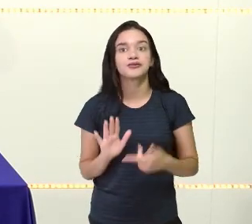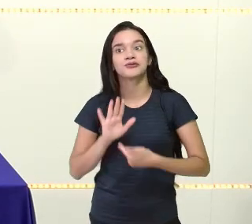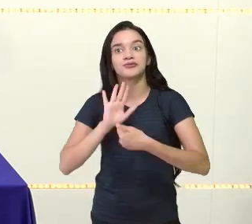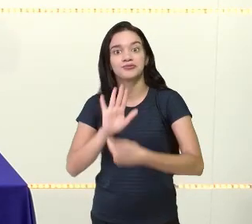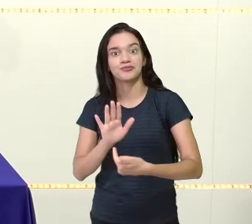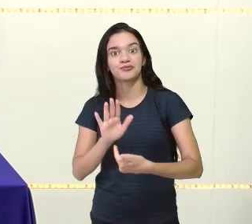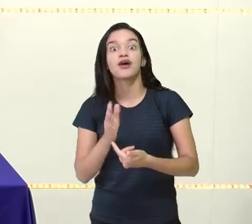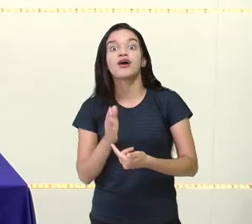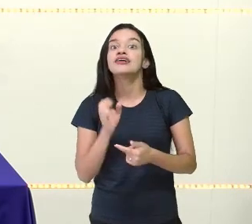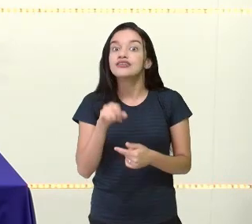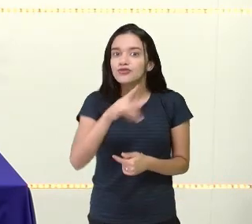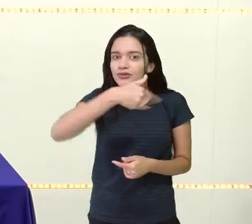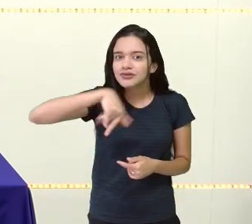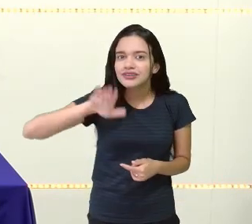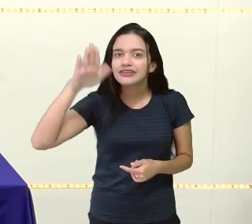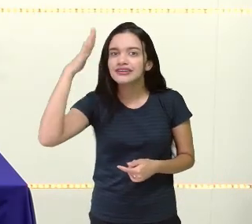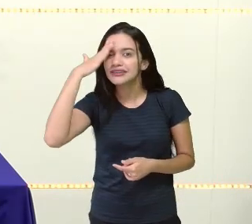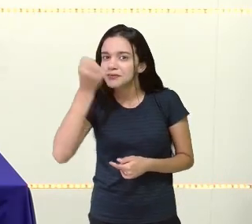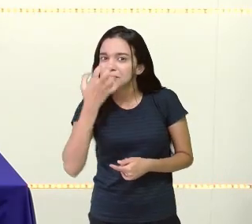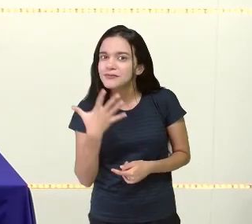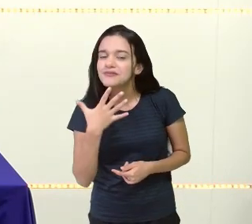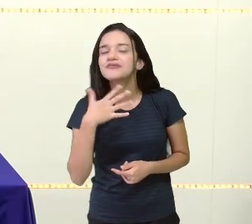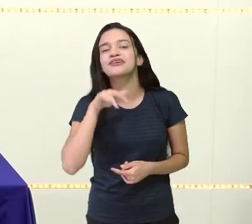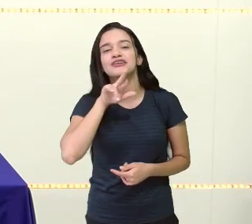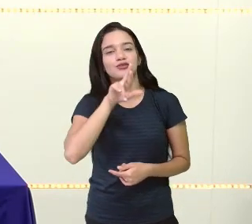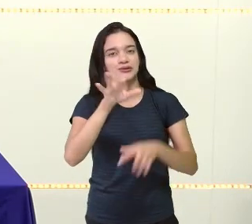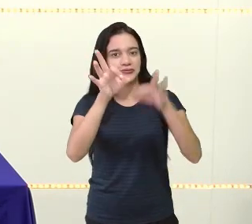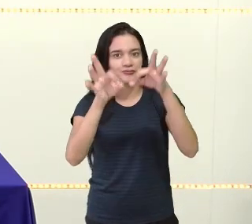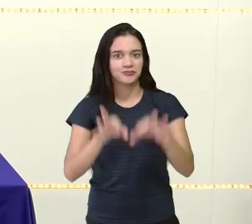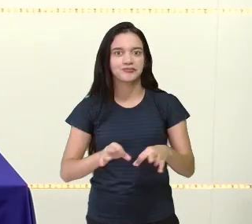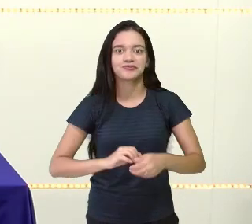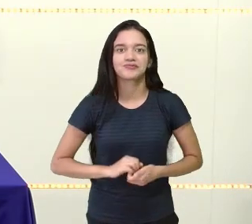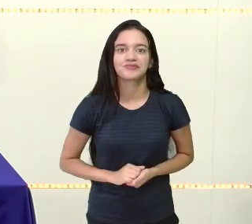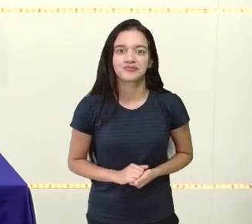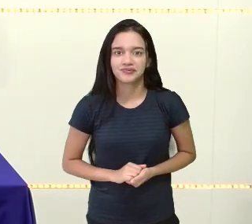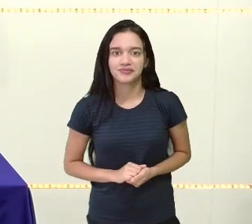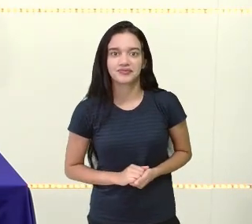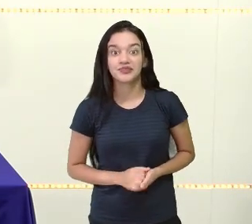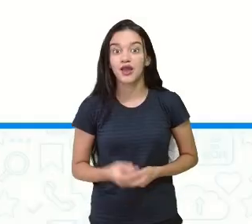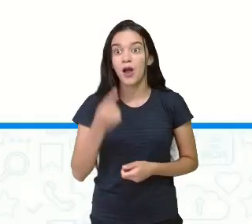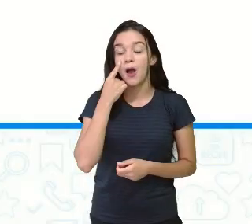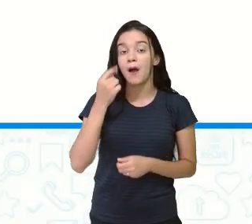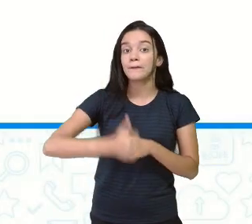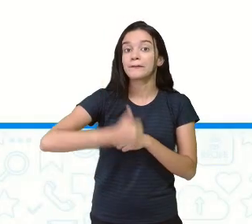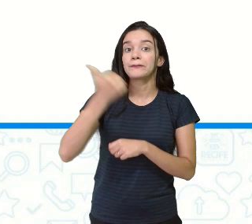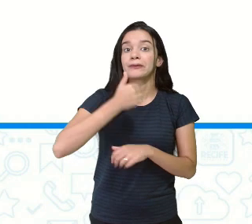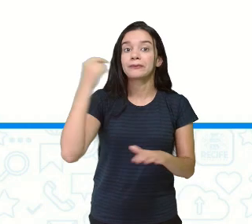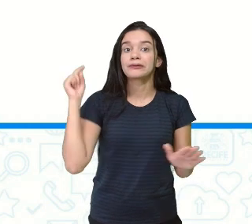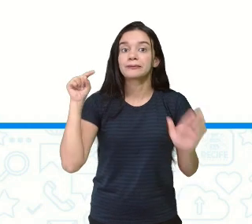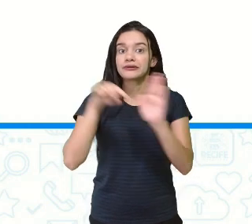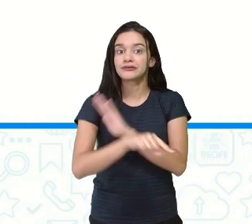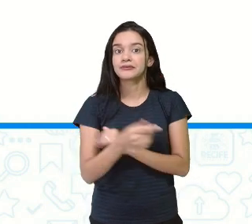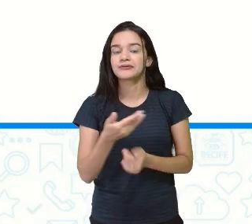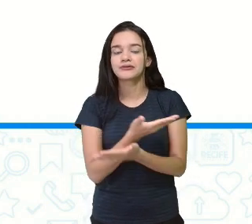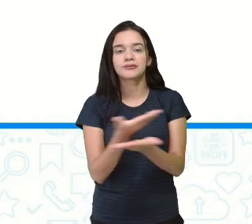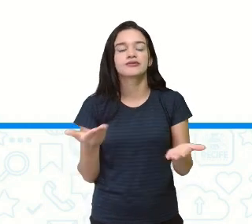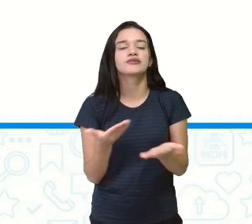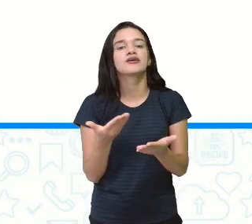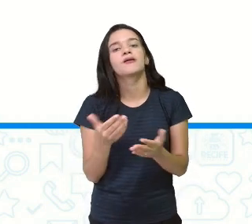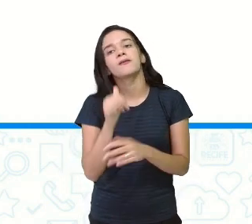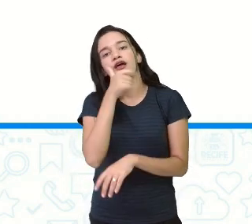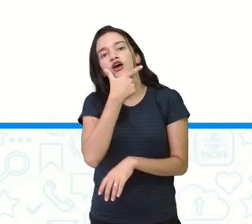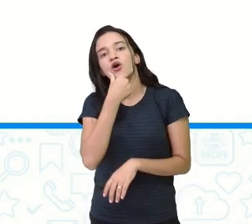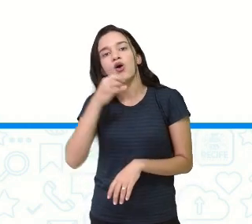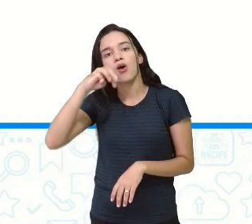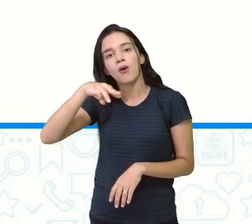Se vocês entenderam bem, vão responder bem direitinho. Ó, o primeiro problema que tem para vocês.